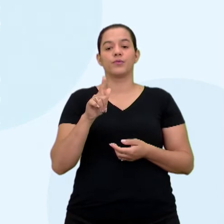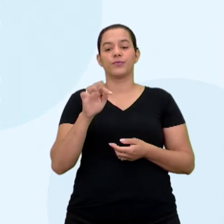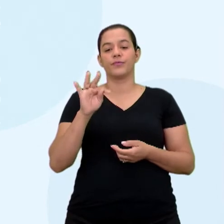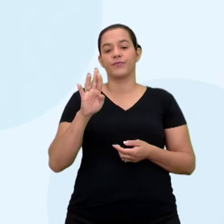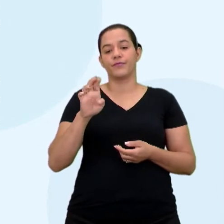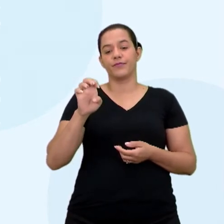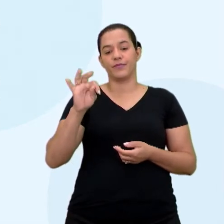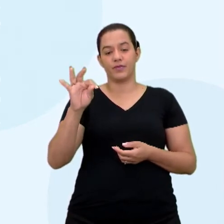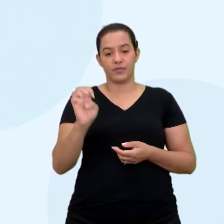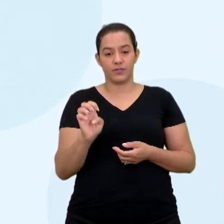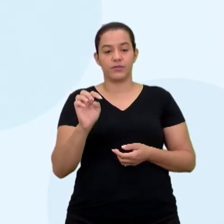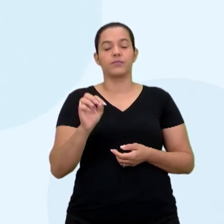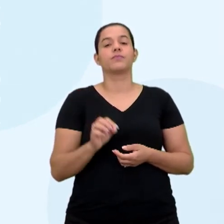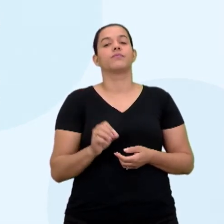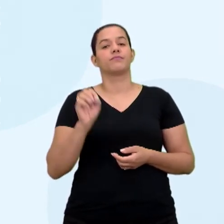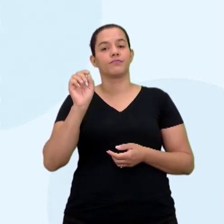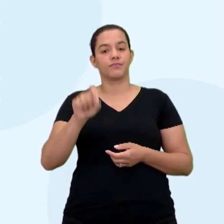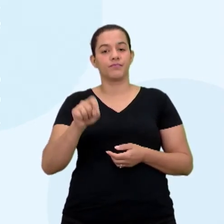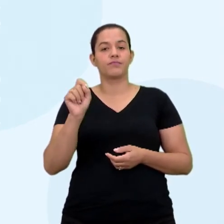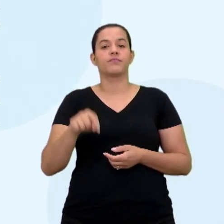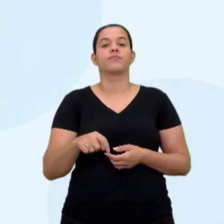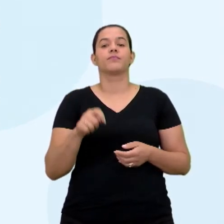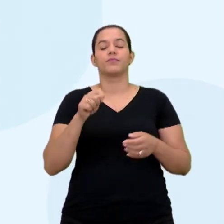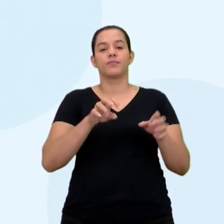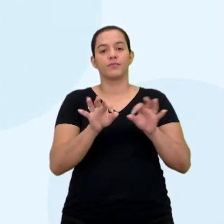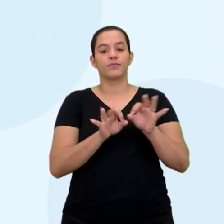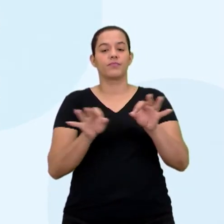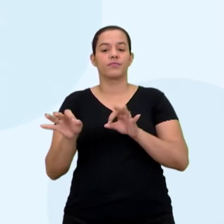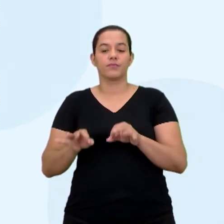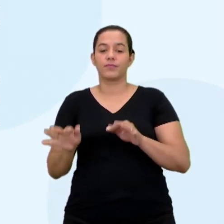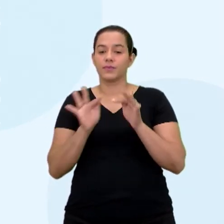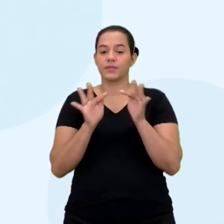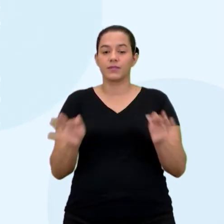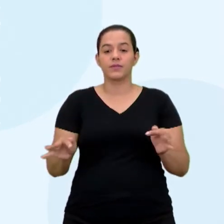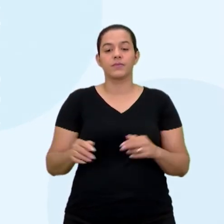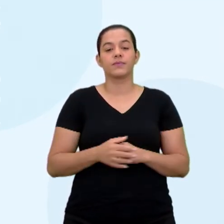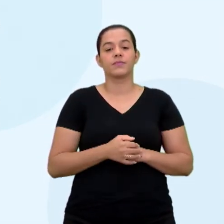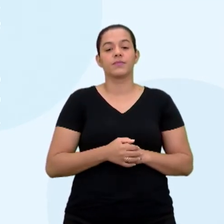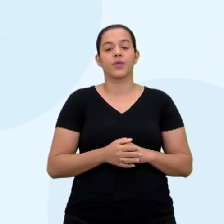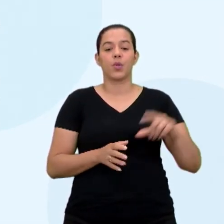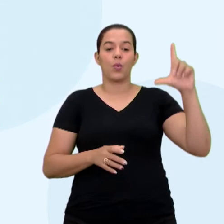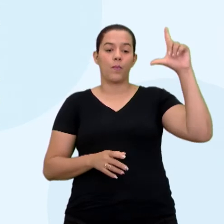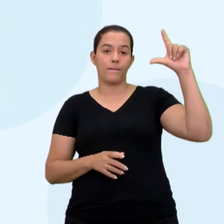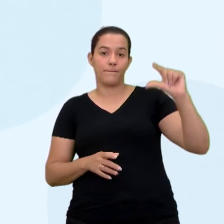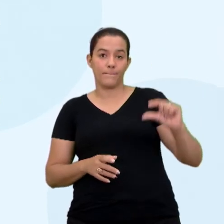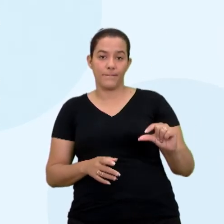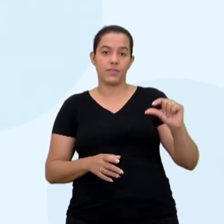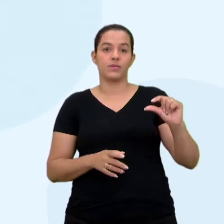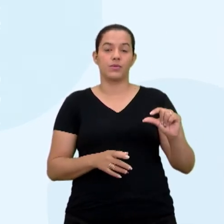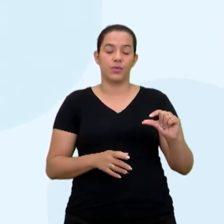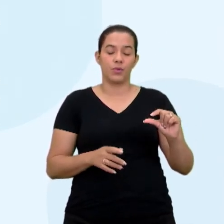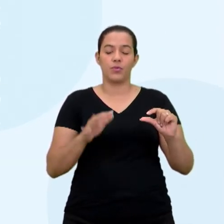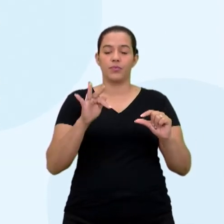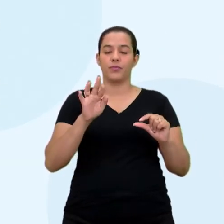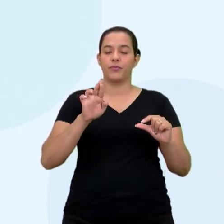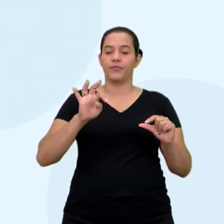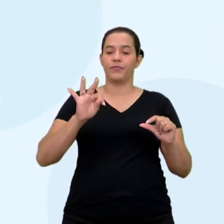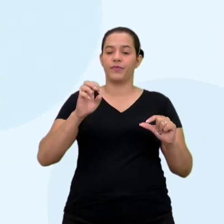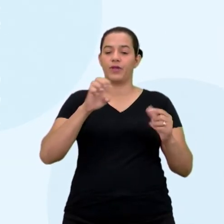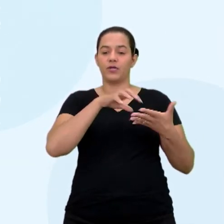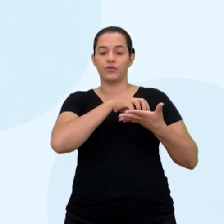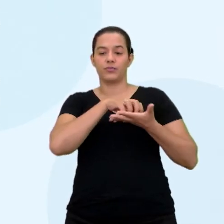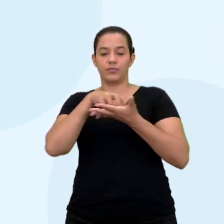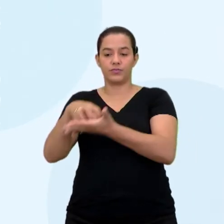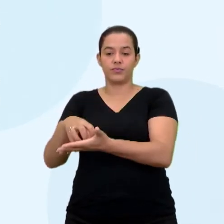tinha pensado nisso, mas isso sim é regressão linear simples, tá? Quanto menor o valor do frete, né? E aí subentende-se o